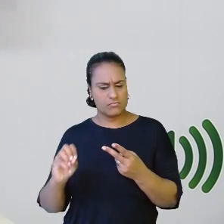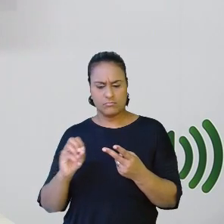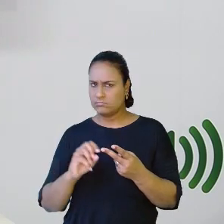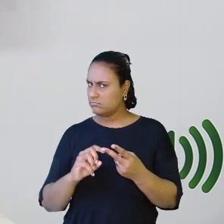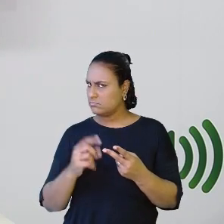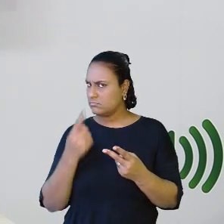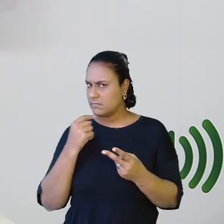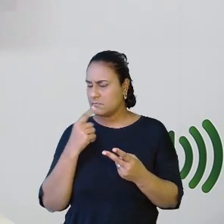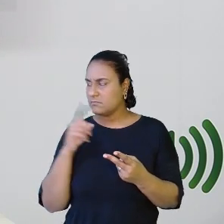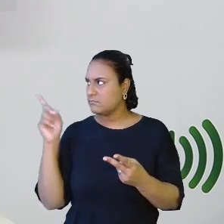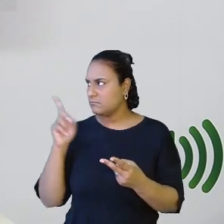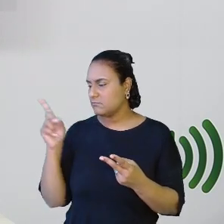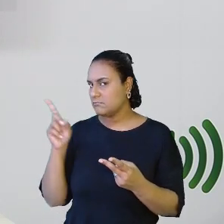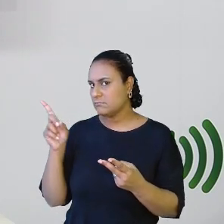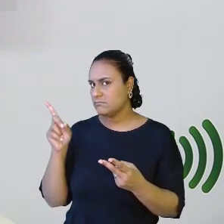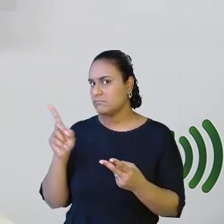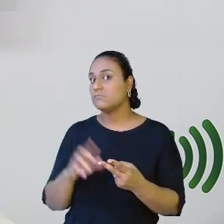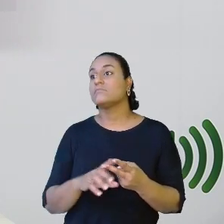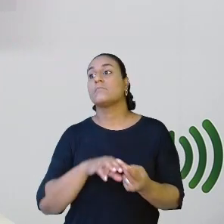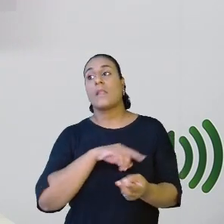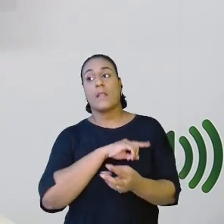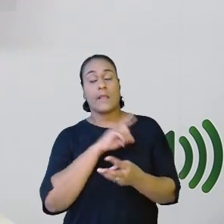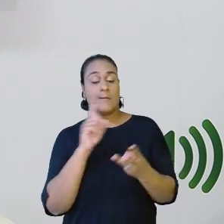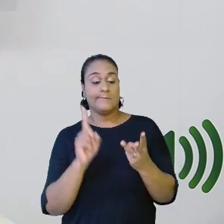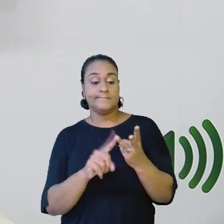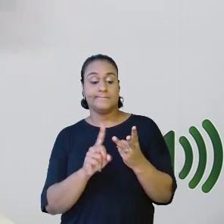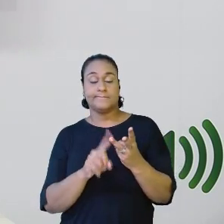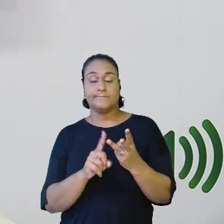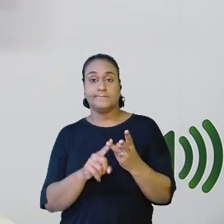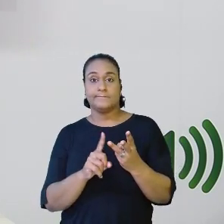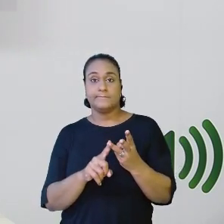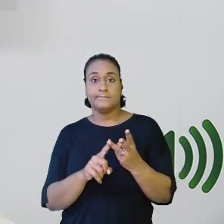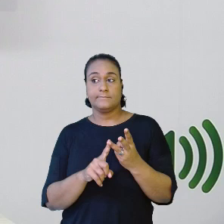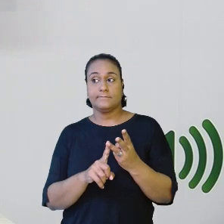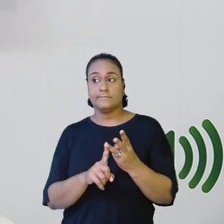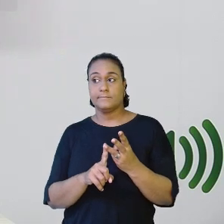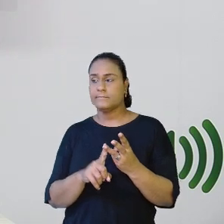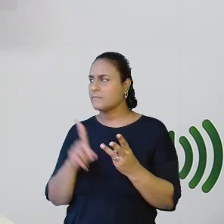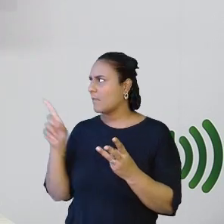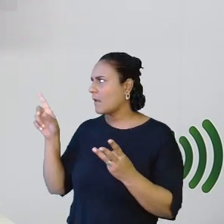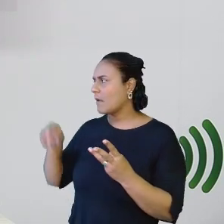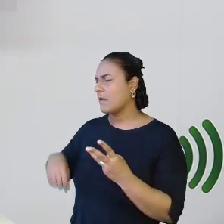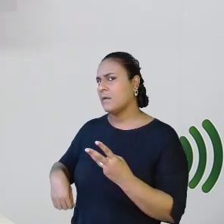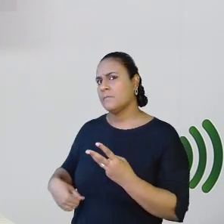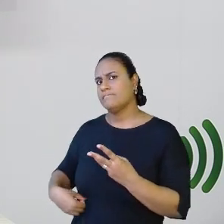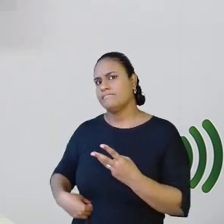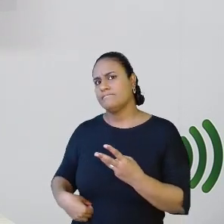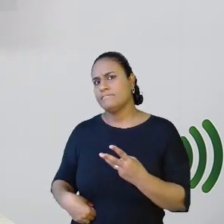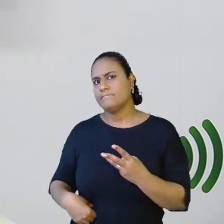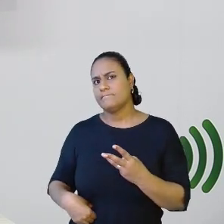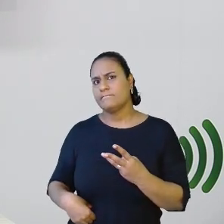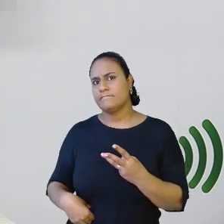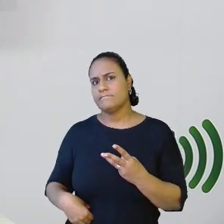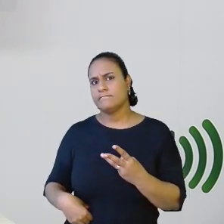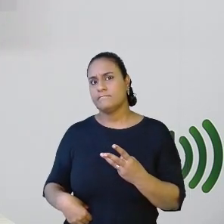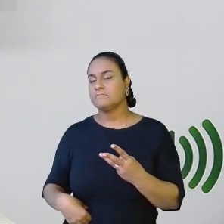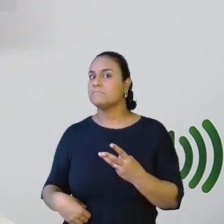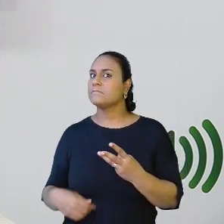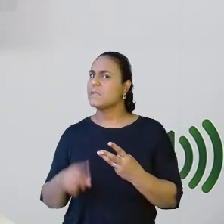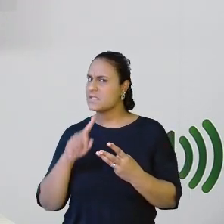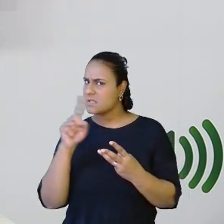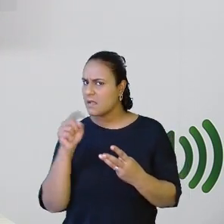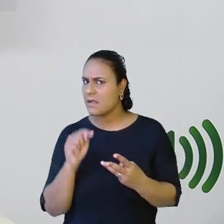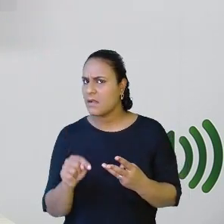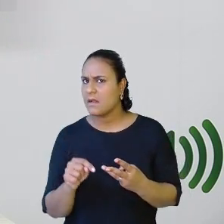vermelho? Presta atenção. A próxima, 4 inteiros e 75